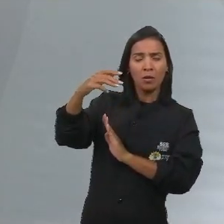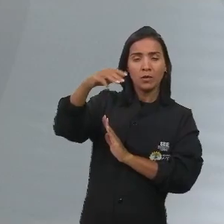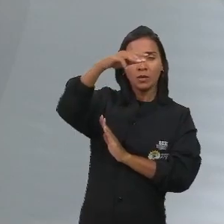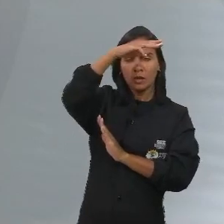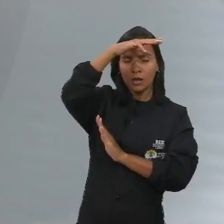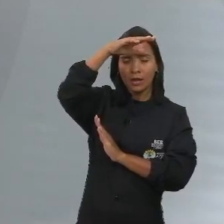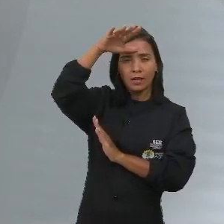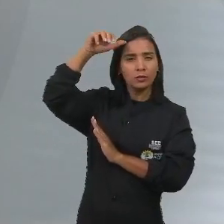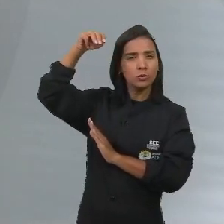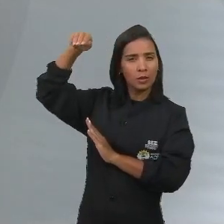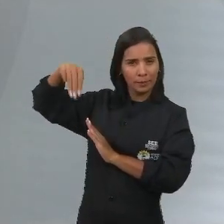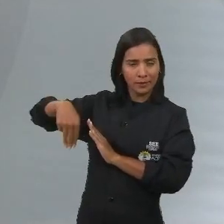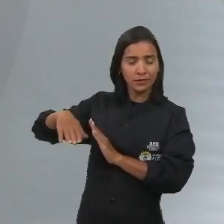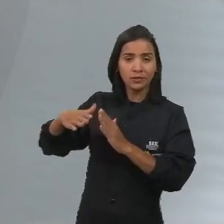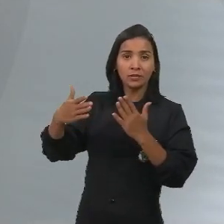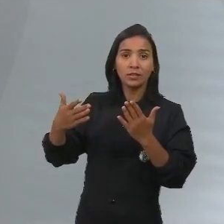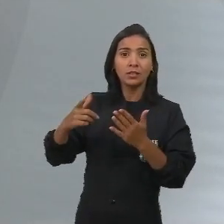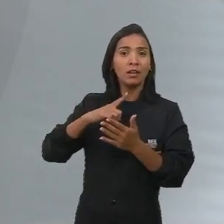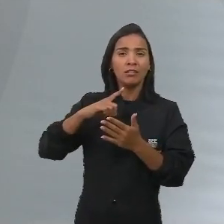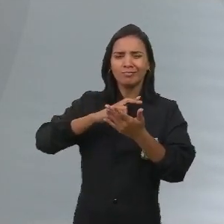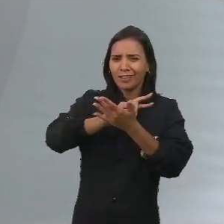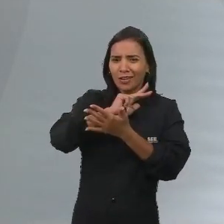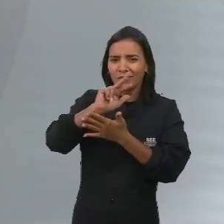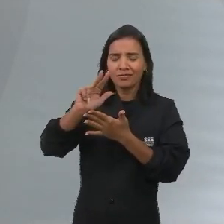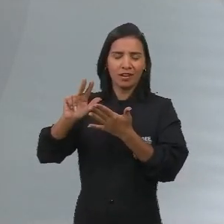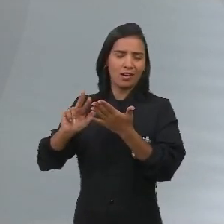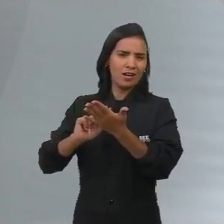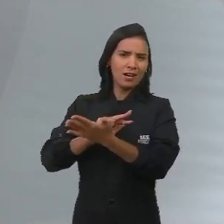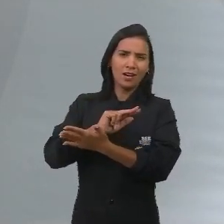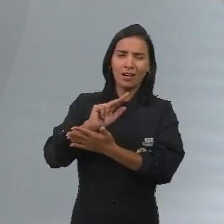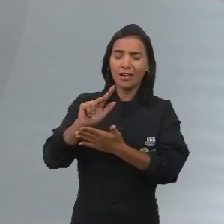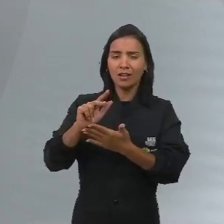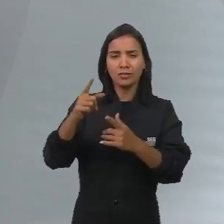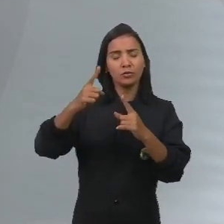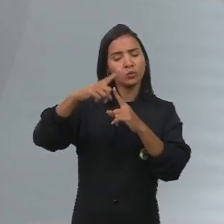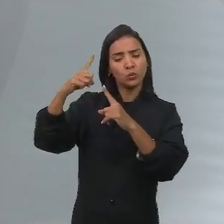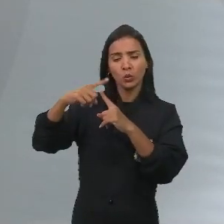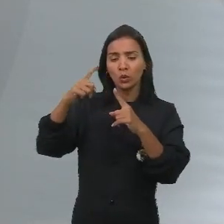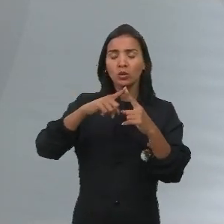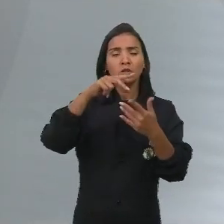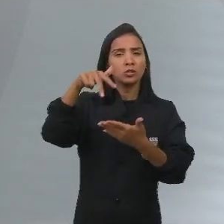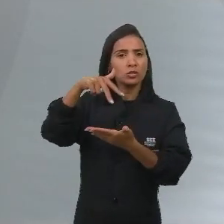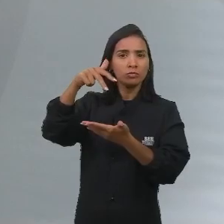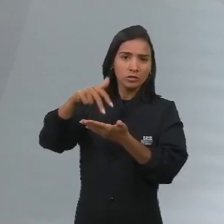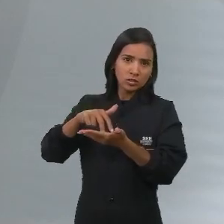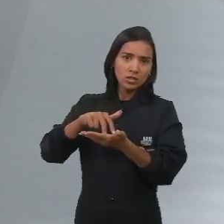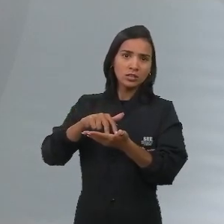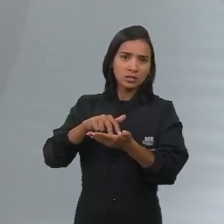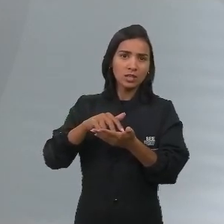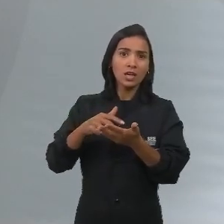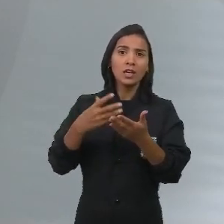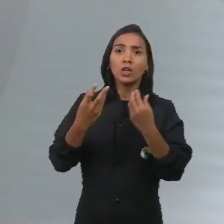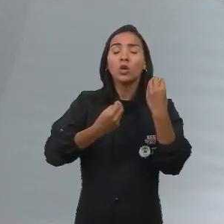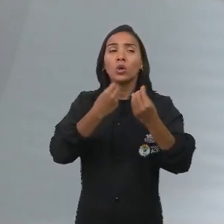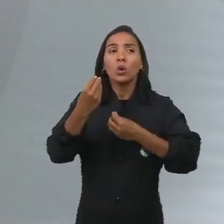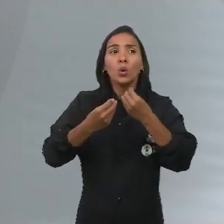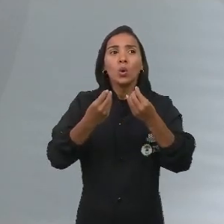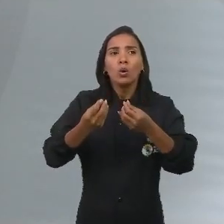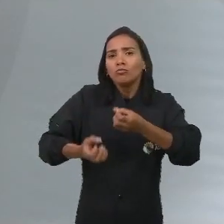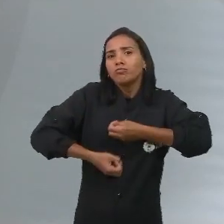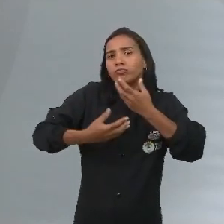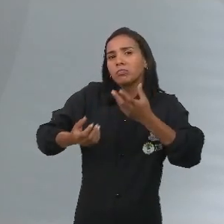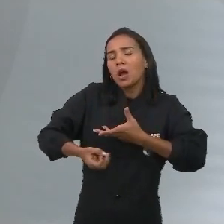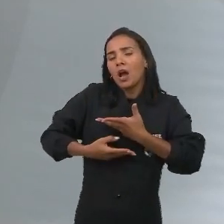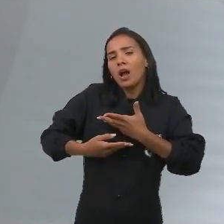Carimbó é muito bom enfim vejam que são vários os elementos que fazem esse direcionamento e a forma com que eu vou manifestá-los